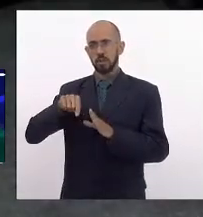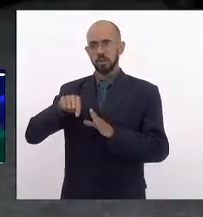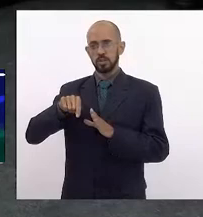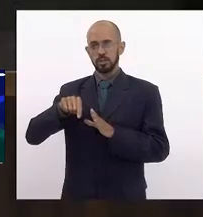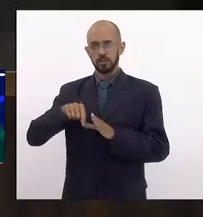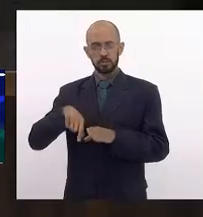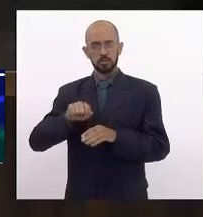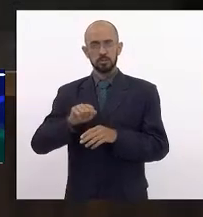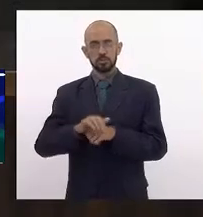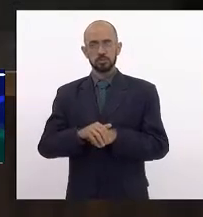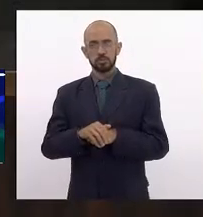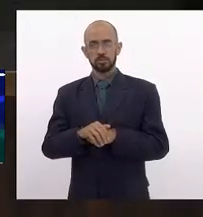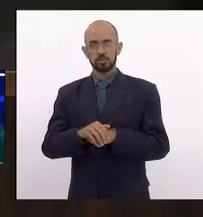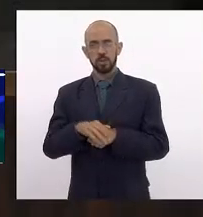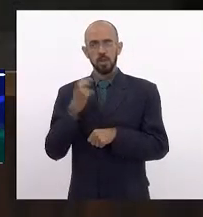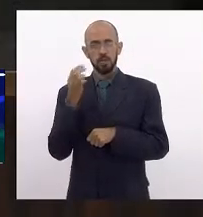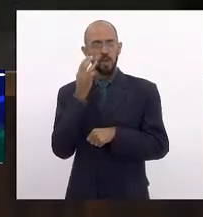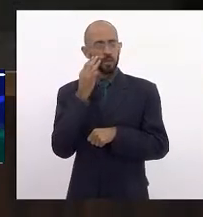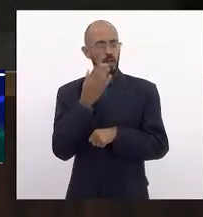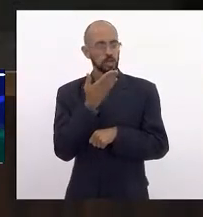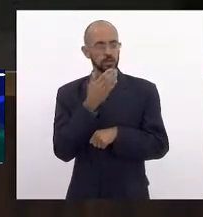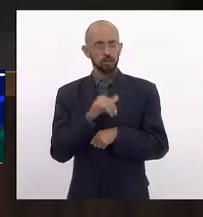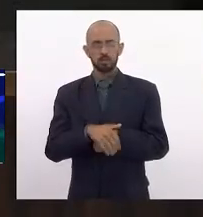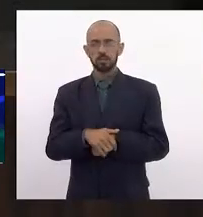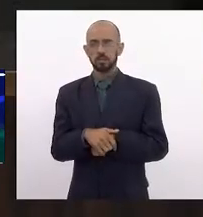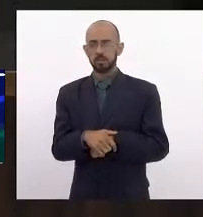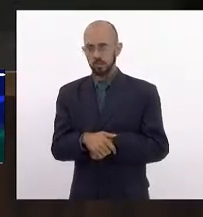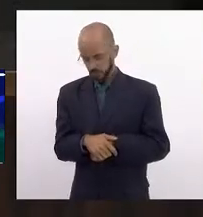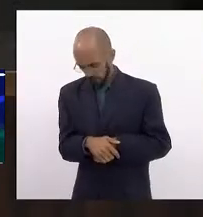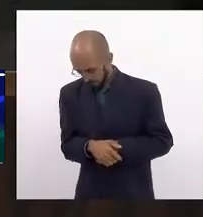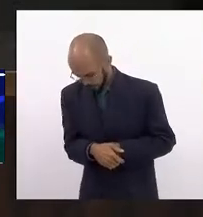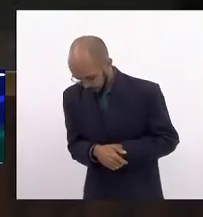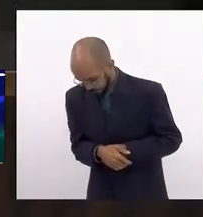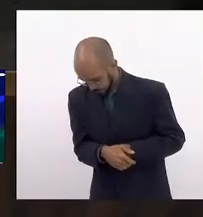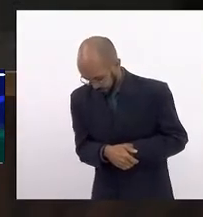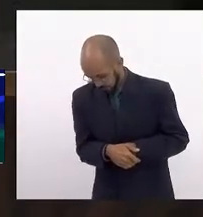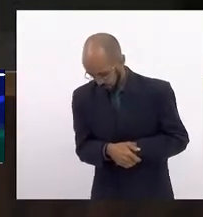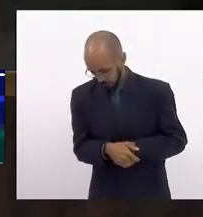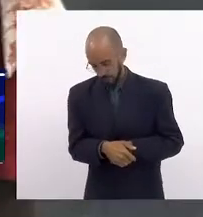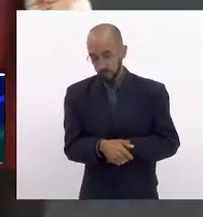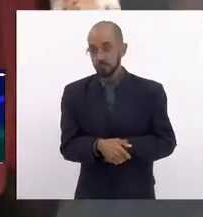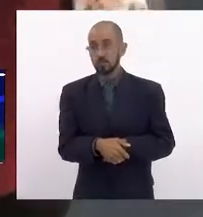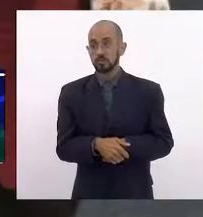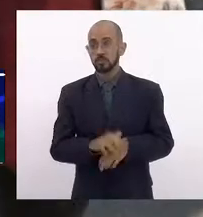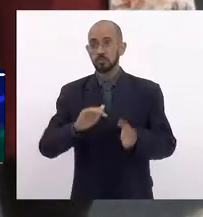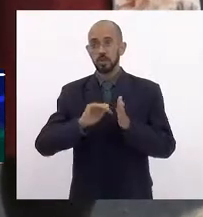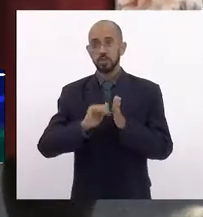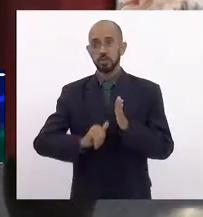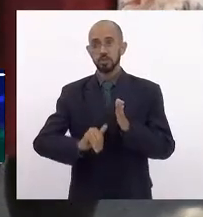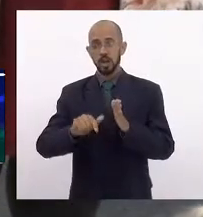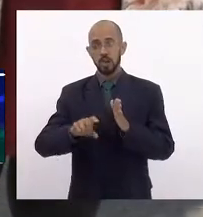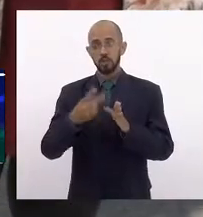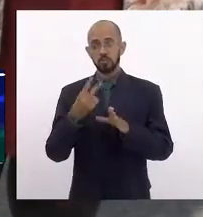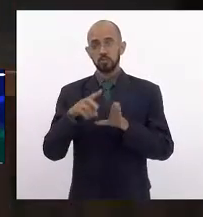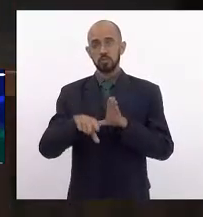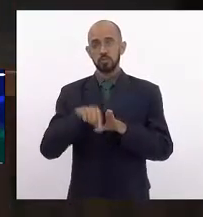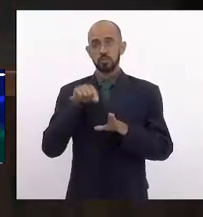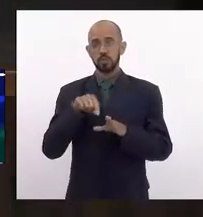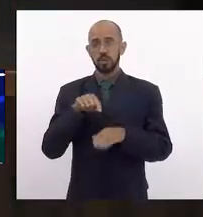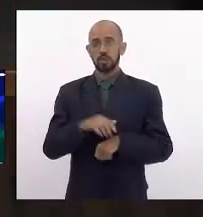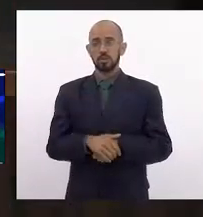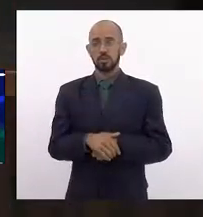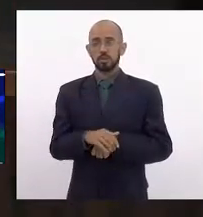deputado waldeck eu quero volto vou retirar os dois estágios então